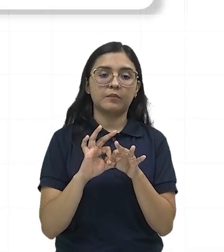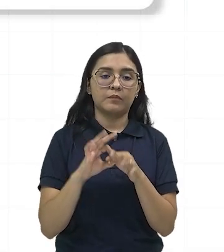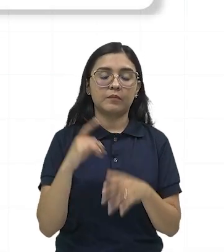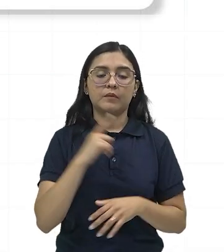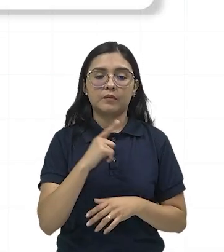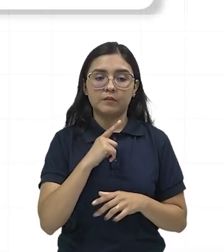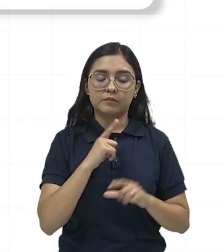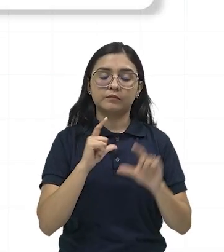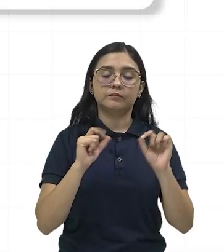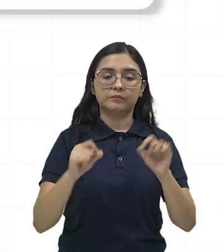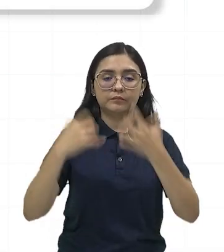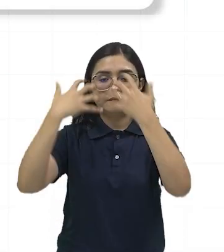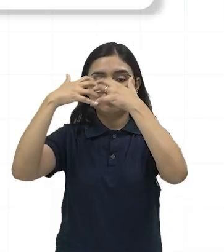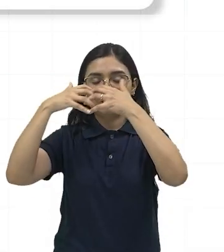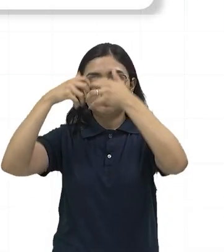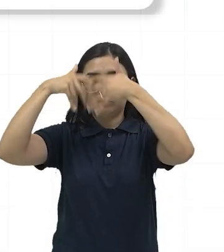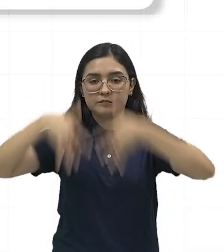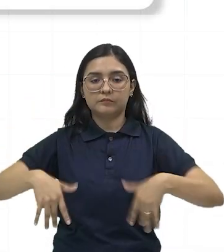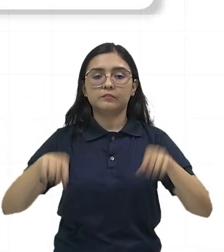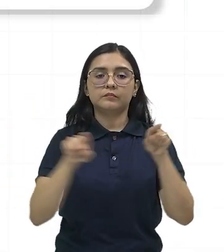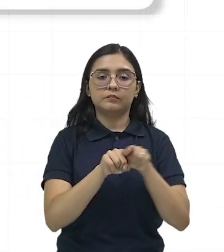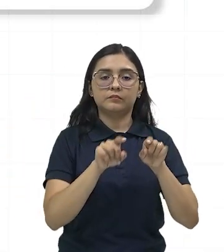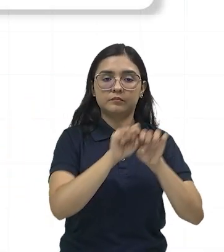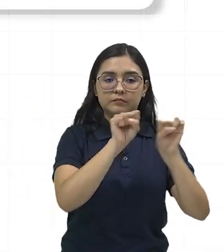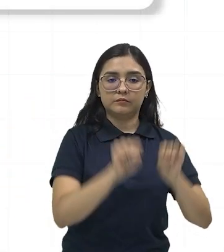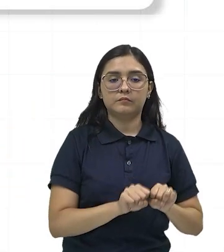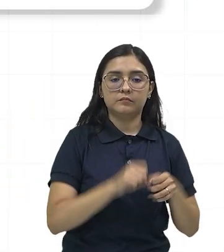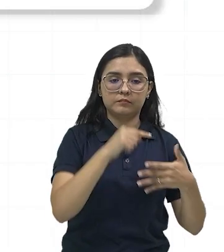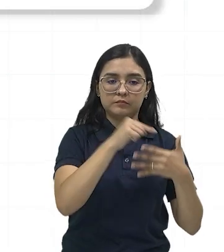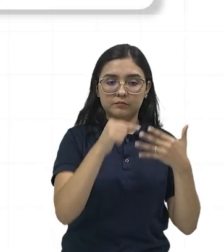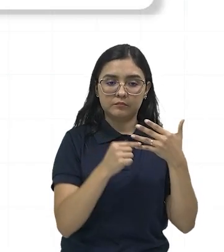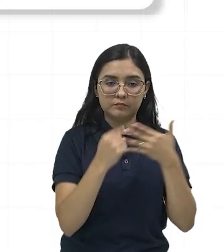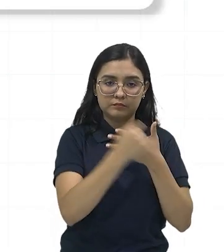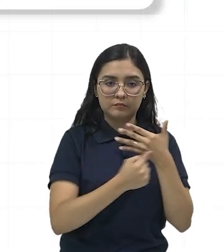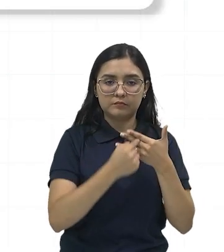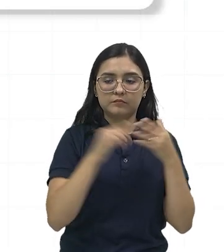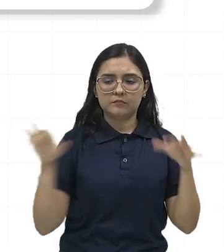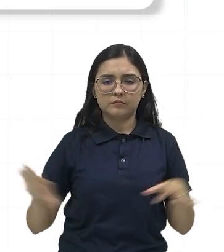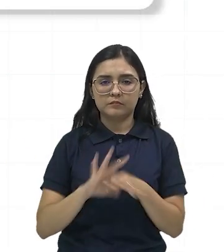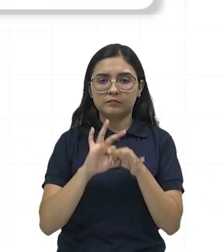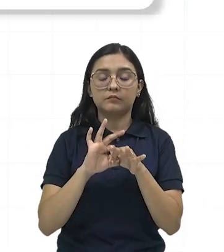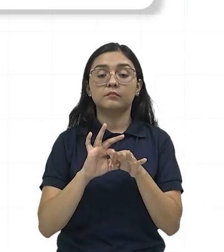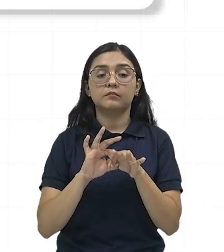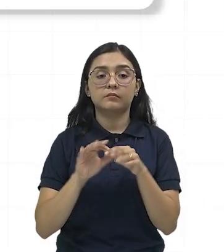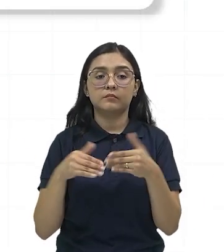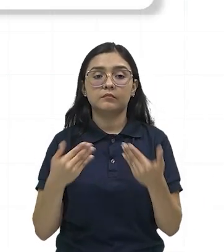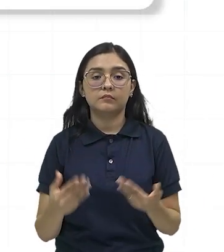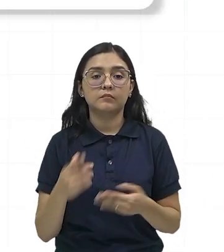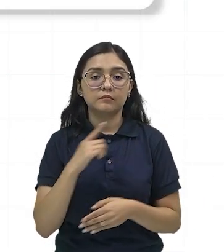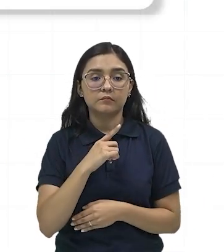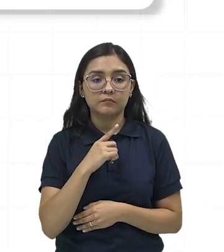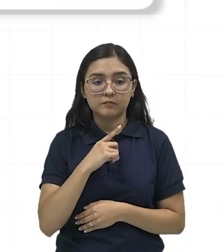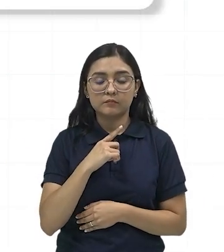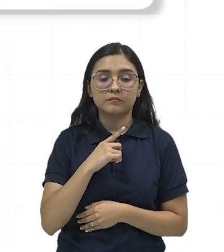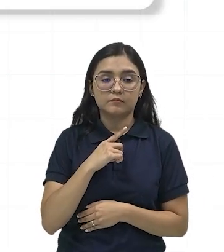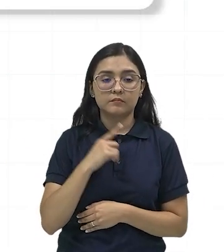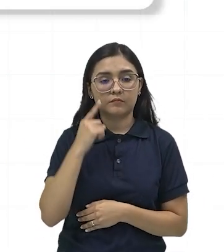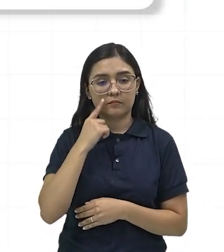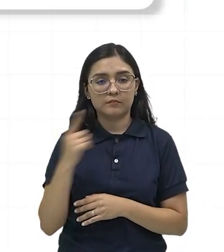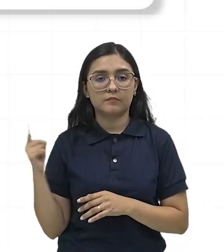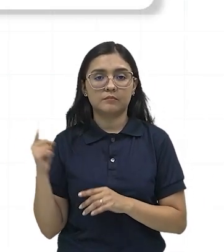entre o sistema nervoso e o sistema endócrino. O hipotálamo secreta hormônios